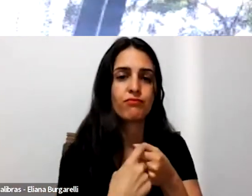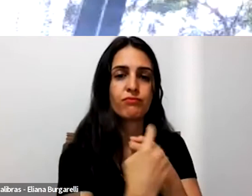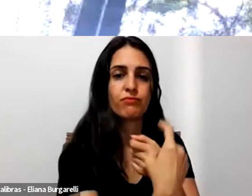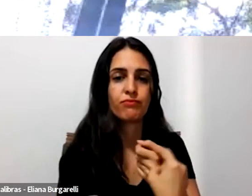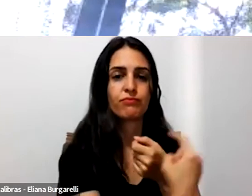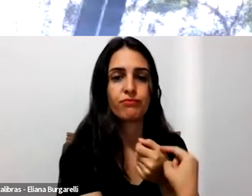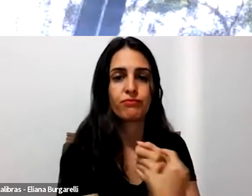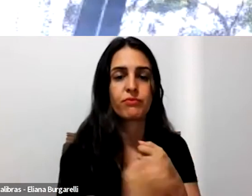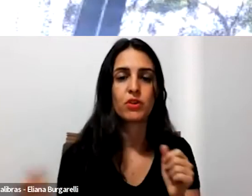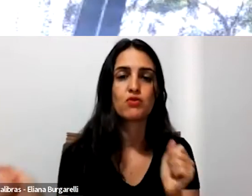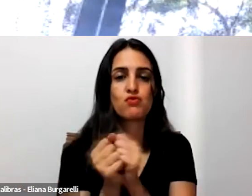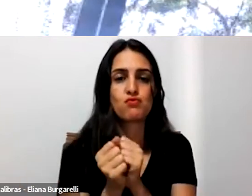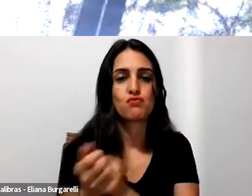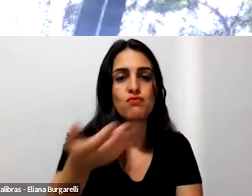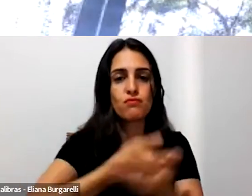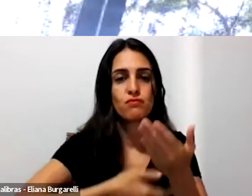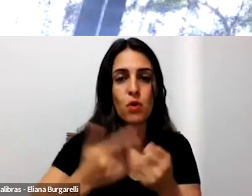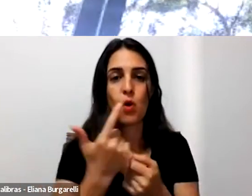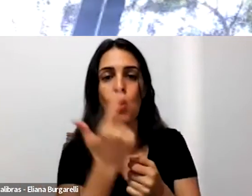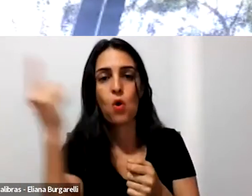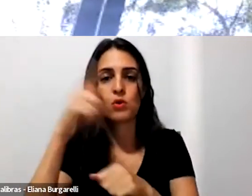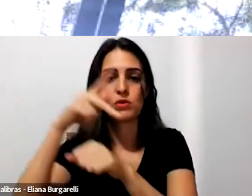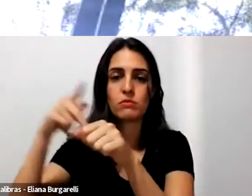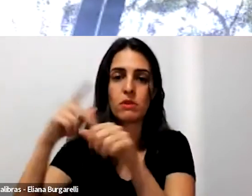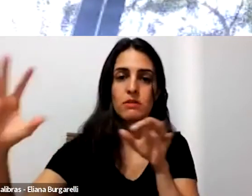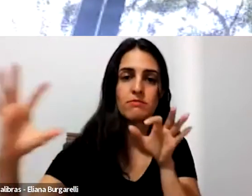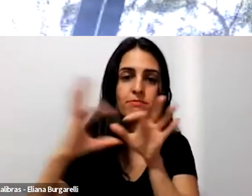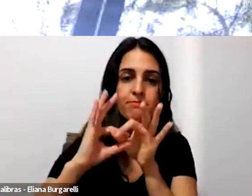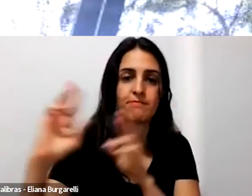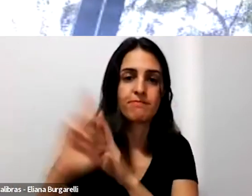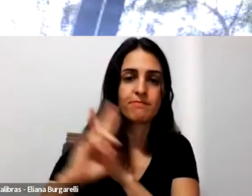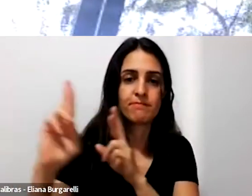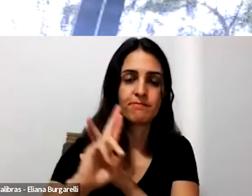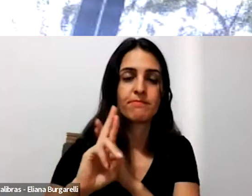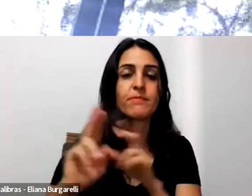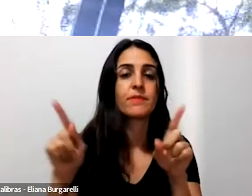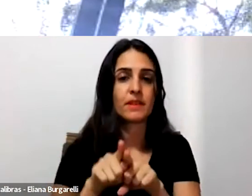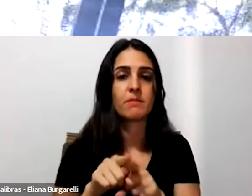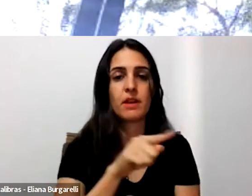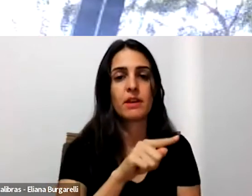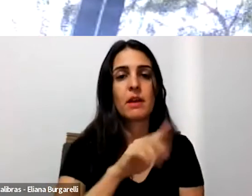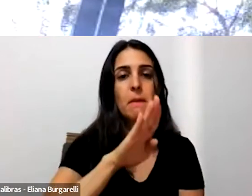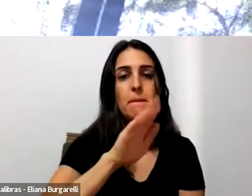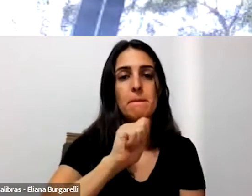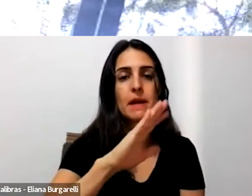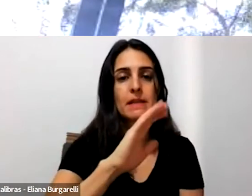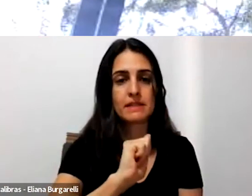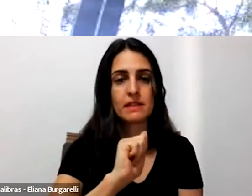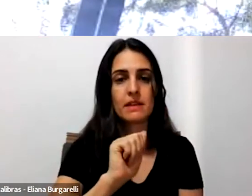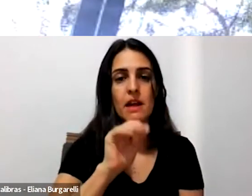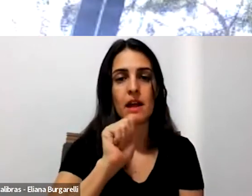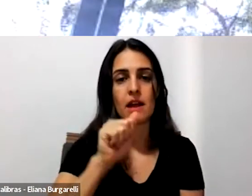em coisas que nos falem diretamente em relação a mudanças do clima. Em relação à Amazônia, já